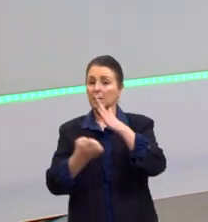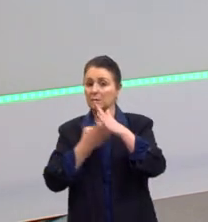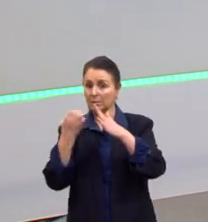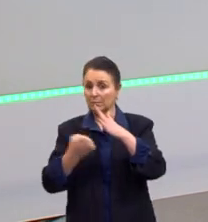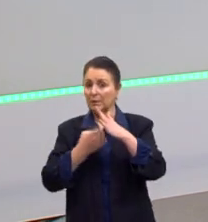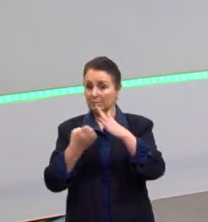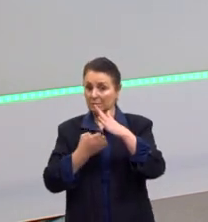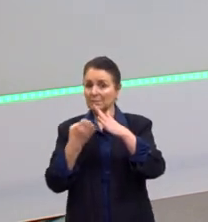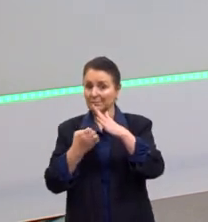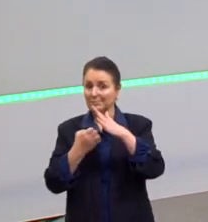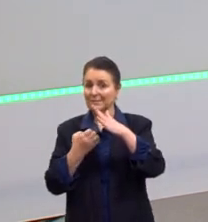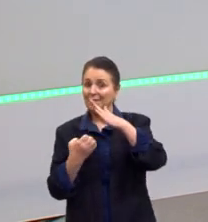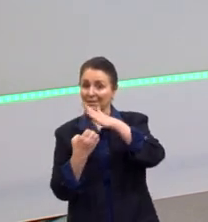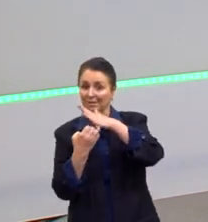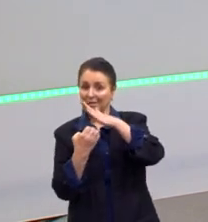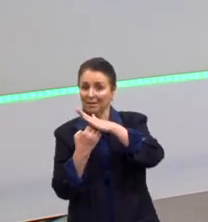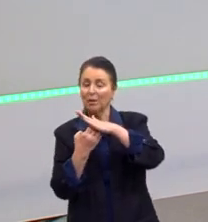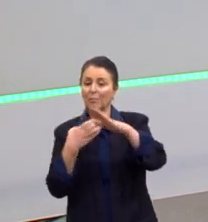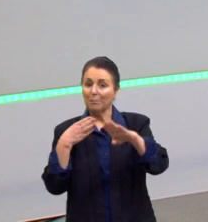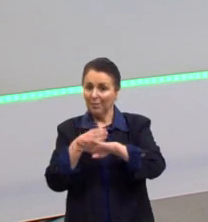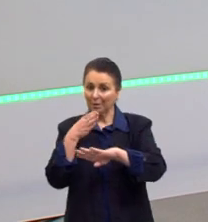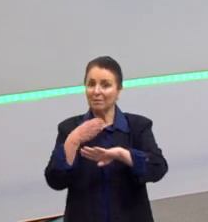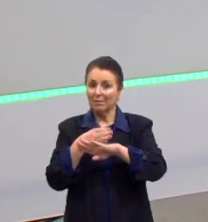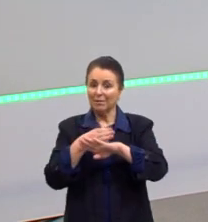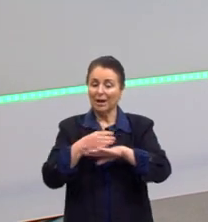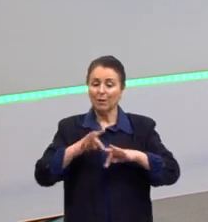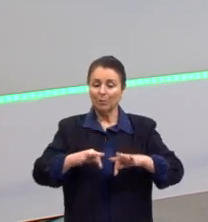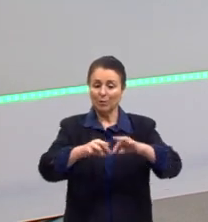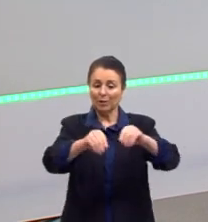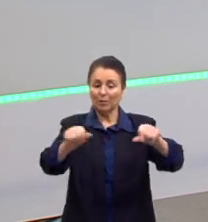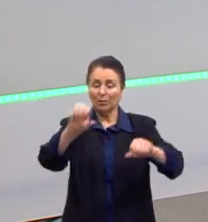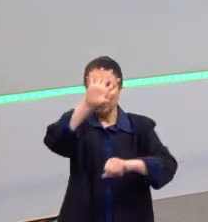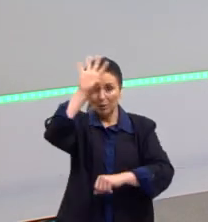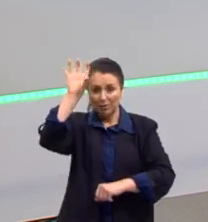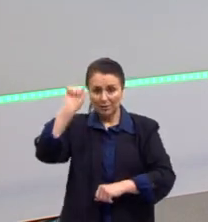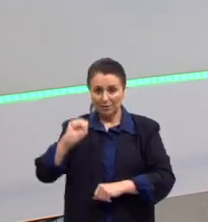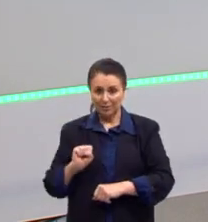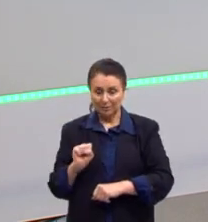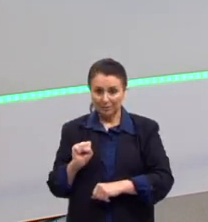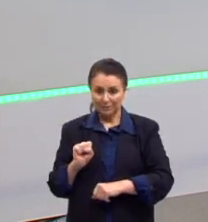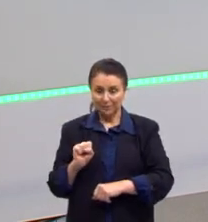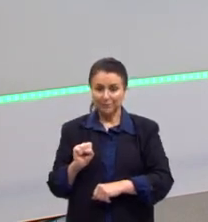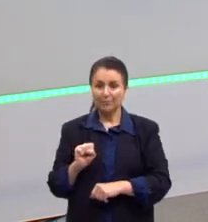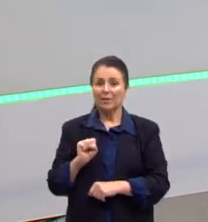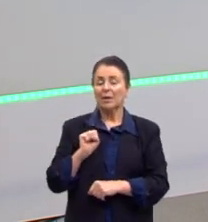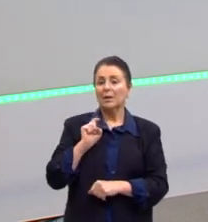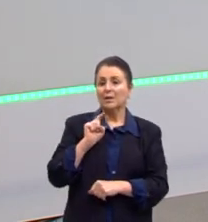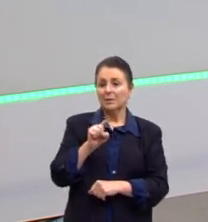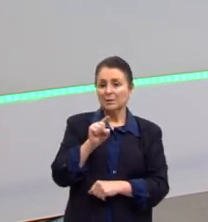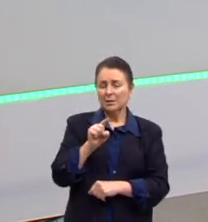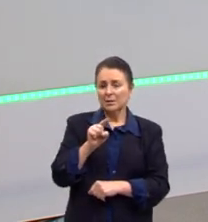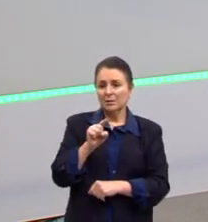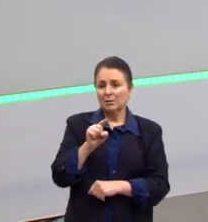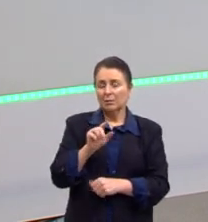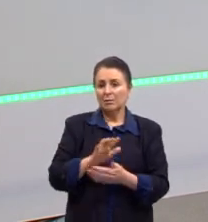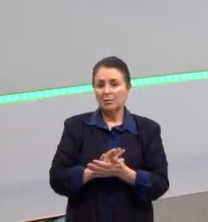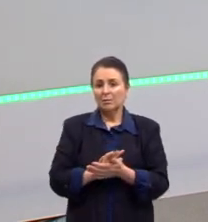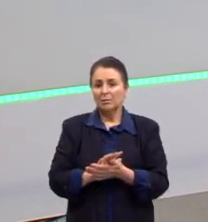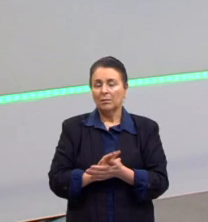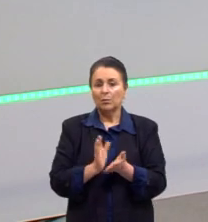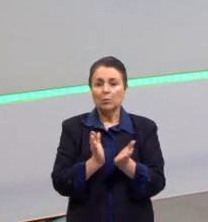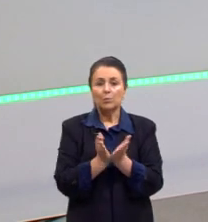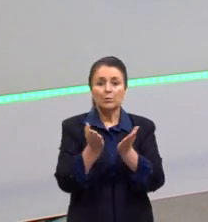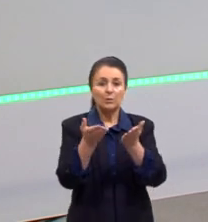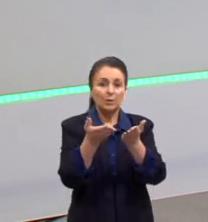adentrar o território africano a gurizada Esses são são o